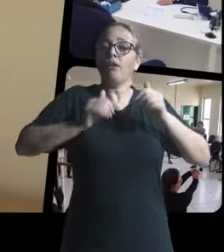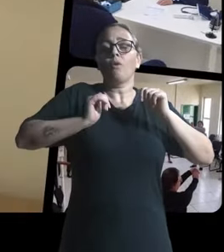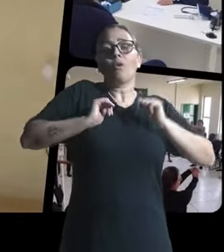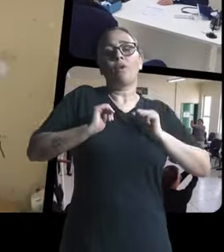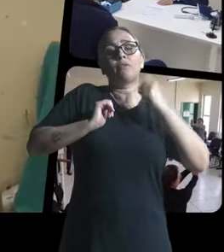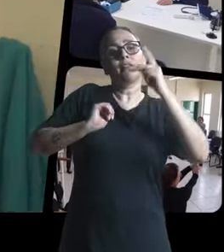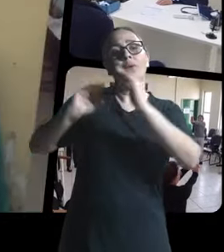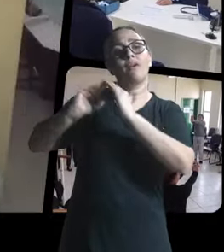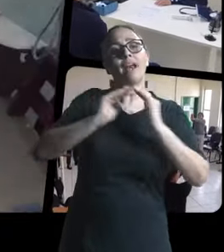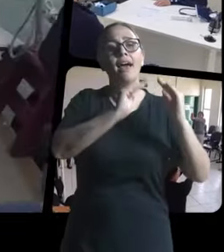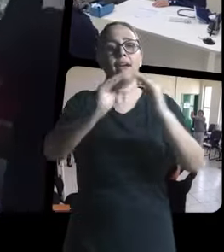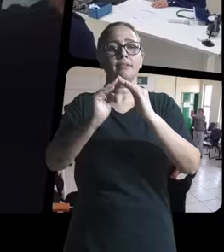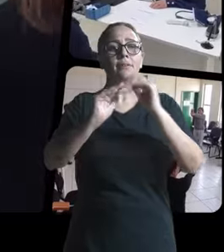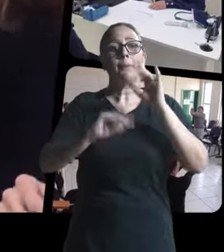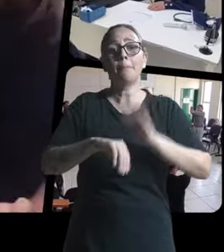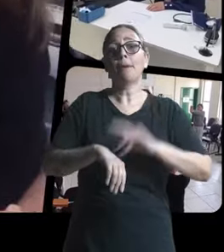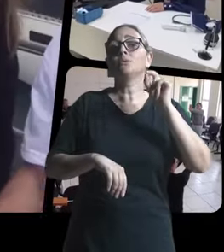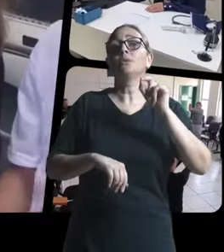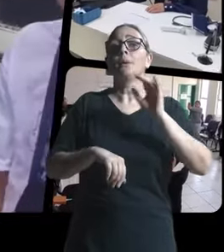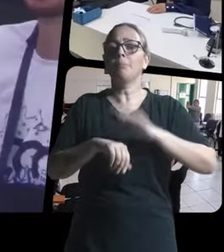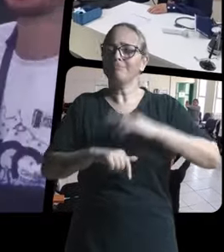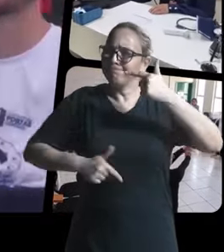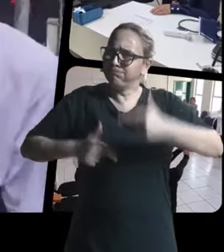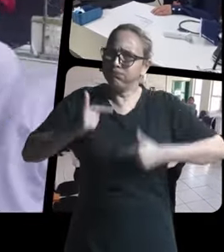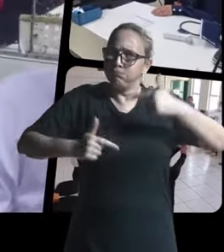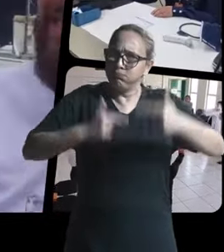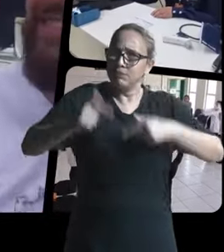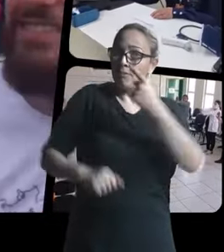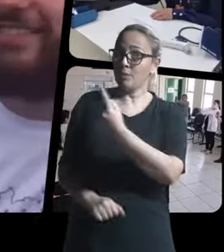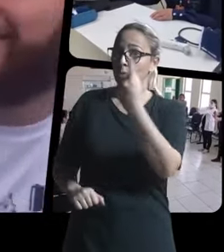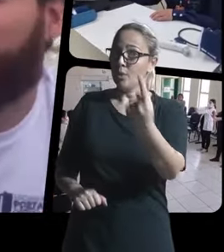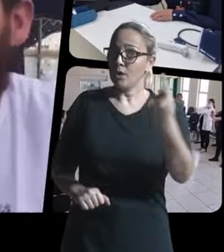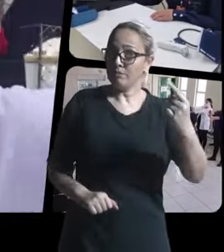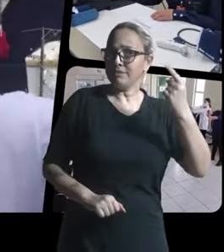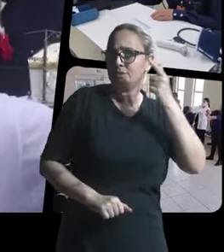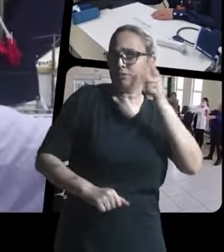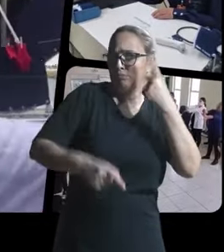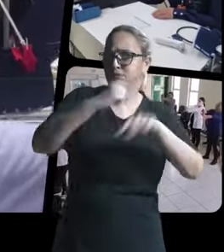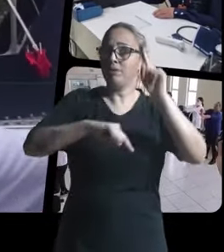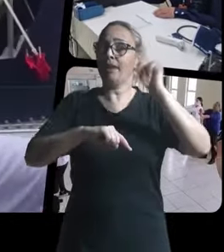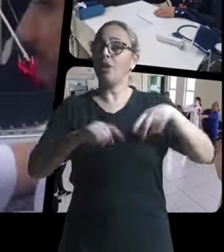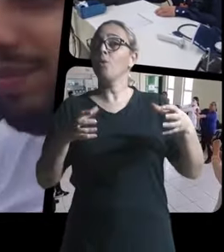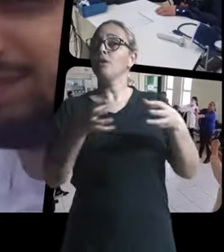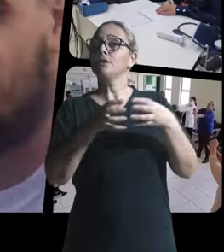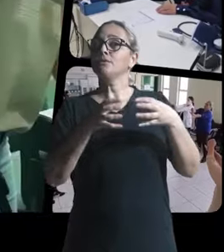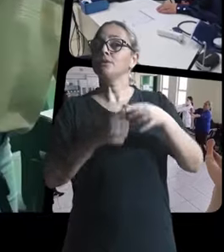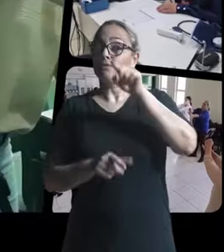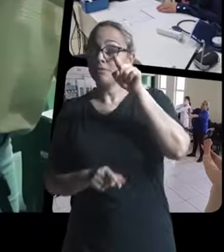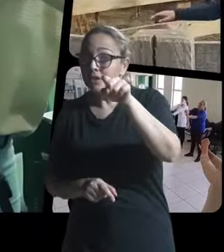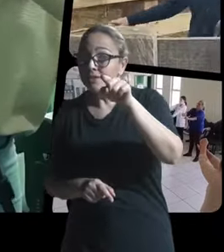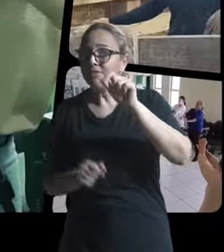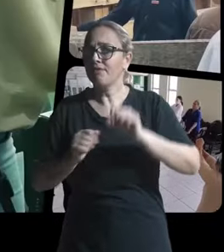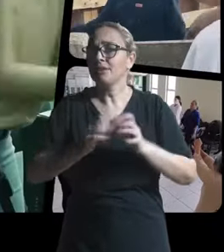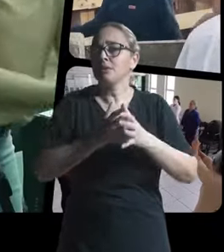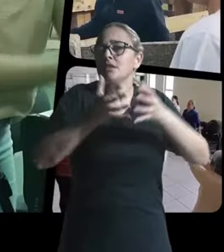para seus lares. E por mais que a jornada seja individual, a alavanca é coletiva. Que você faça